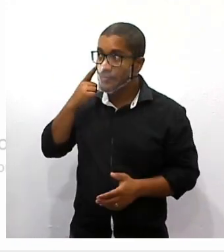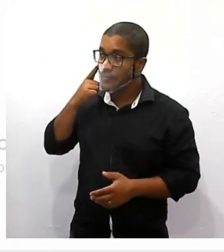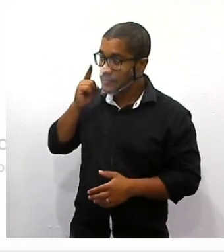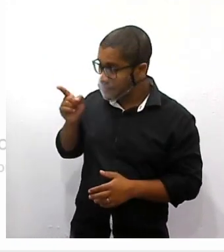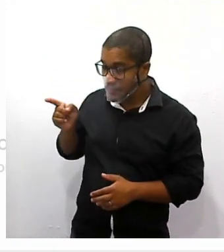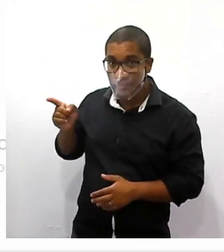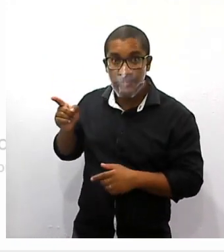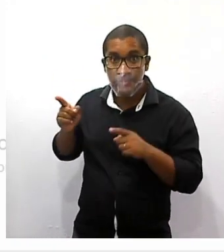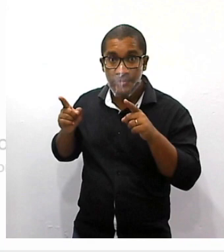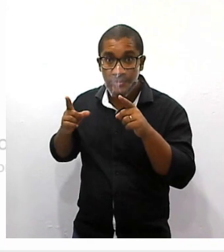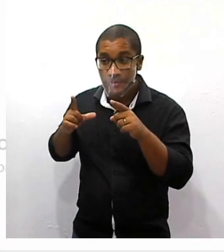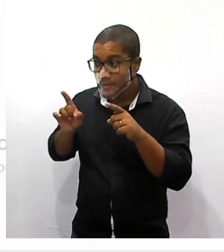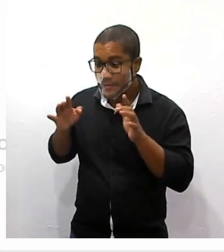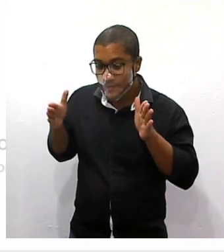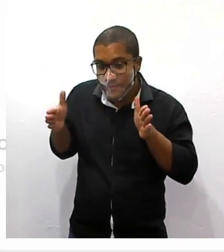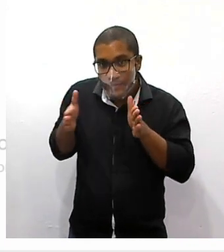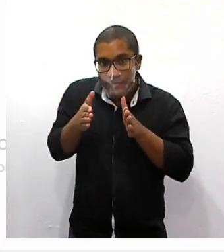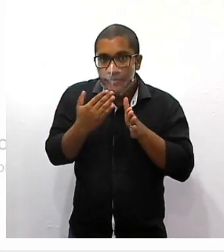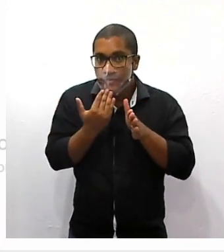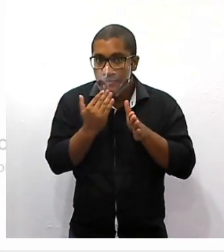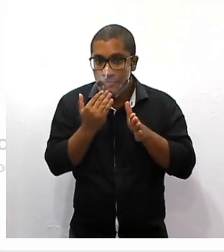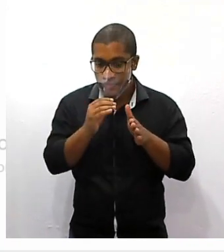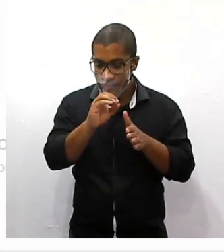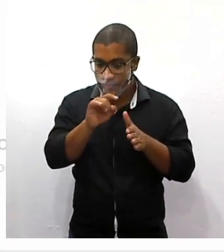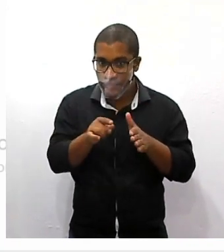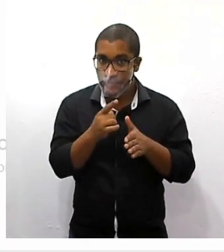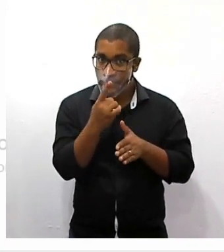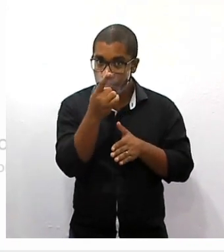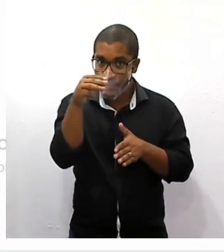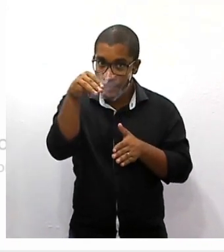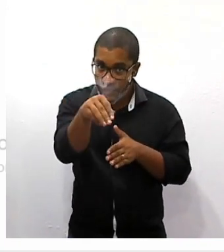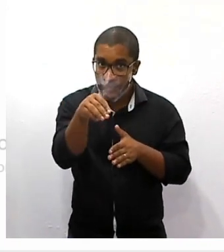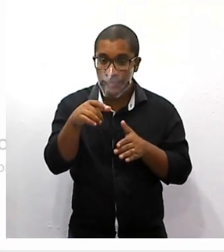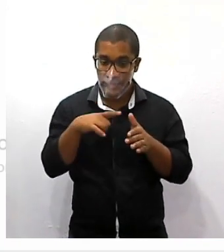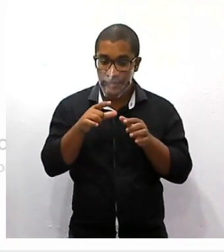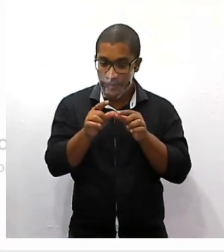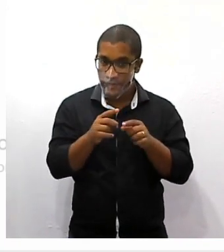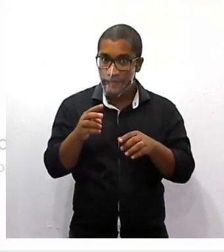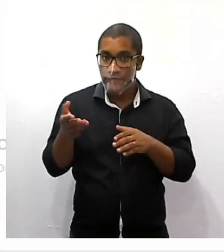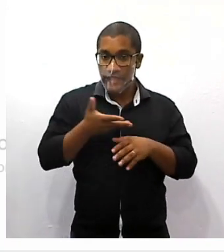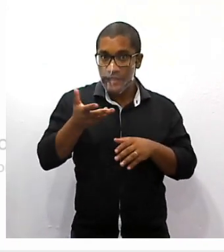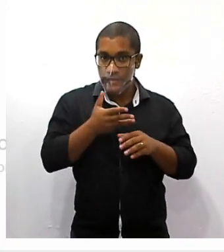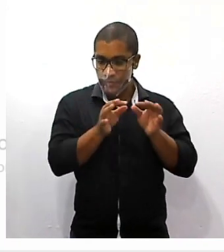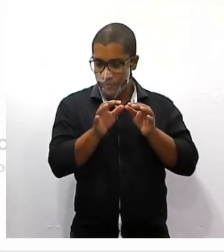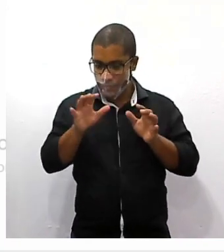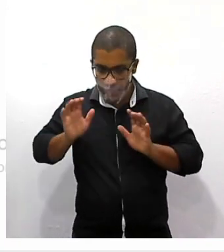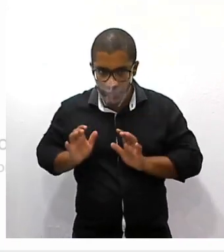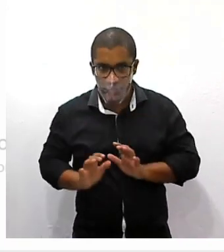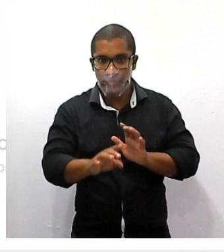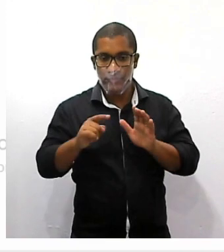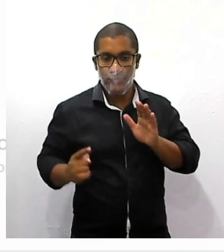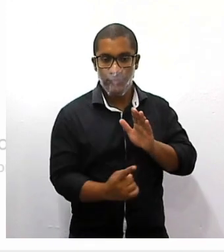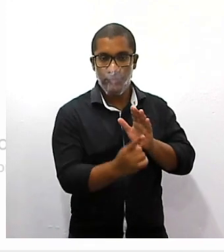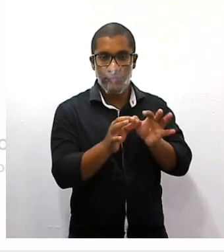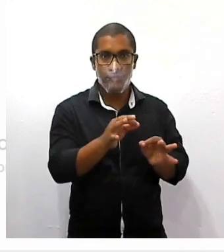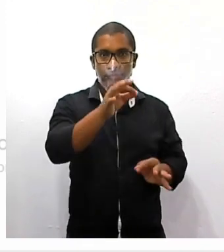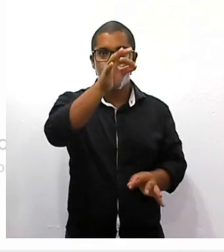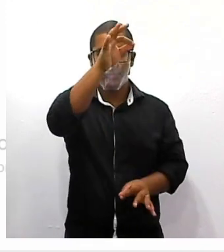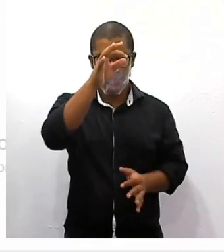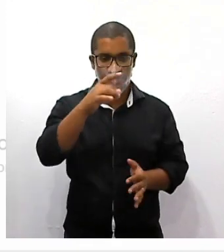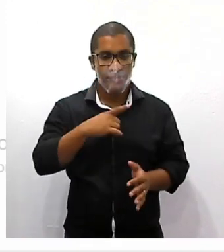Considerando que a deformação da mola foi igual a 0,1 metros, determine a velocidade do bloco ao atingir a altura